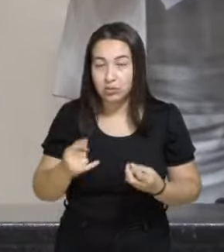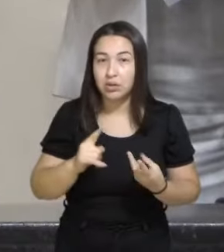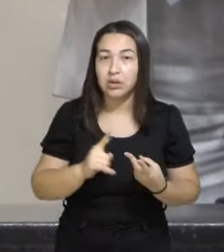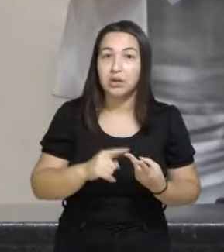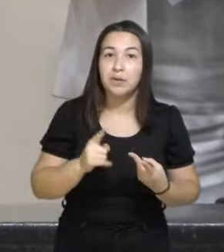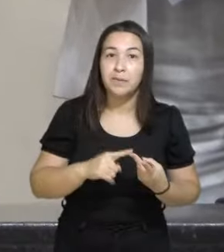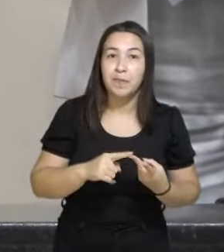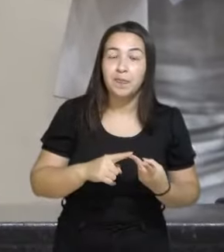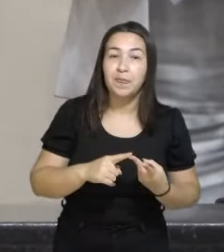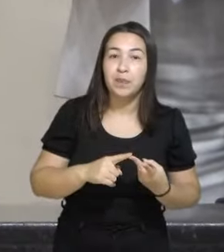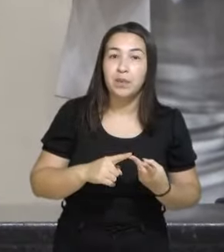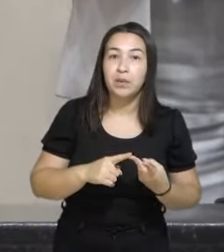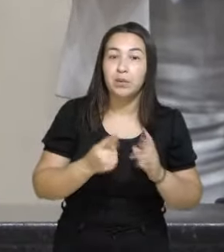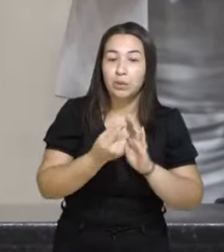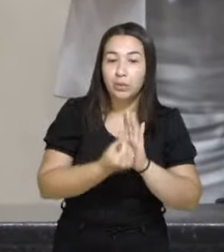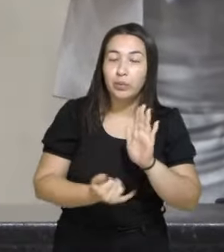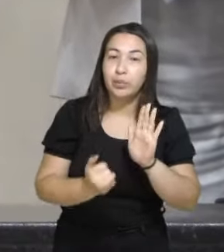relator deputado Jessé,